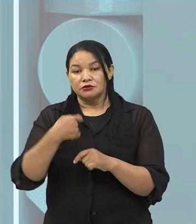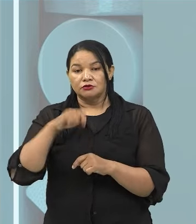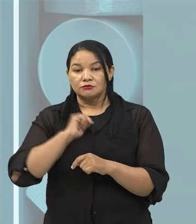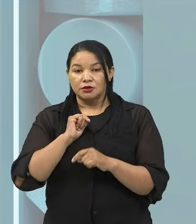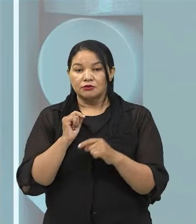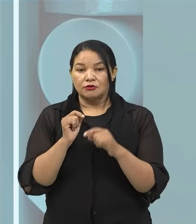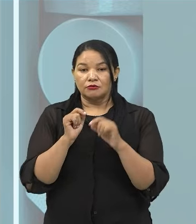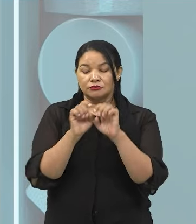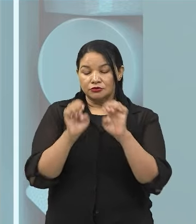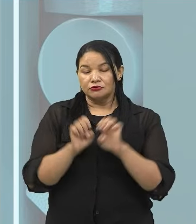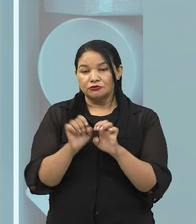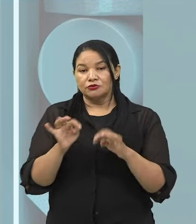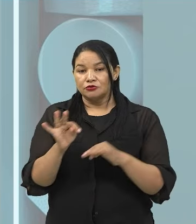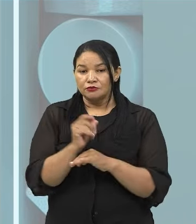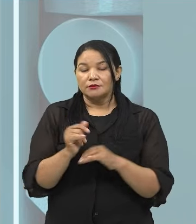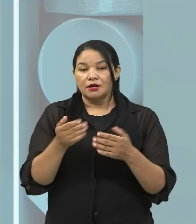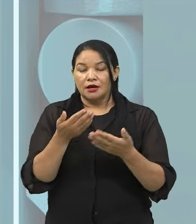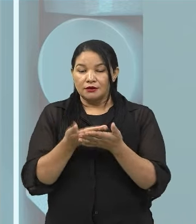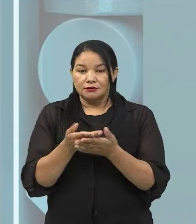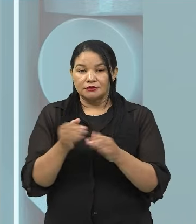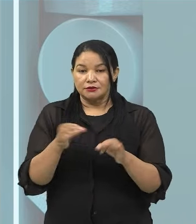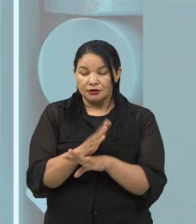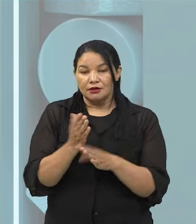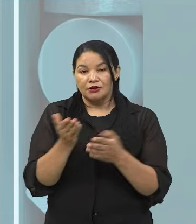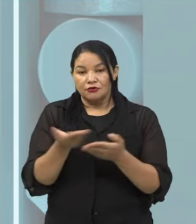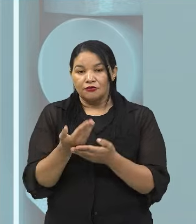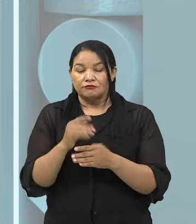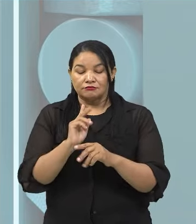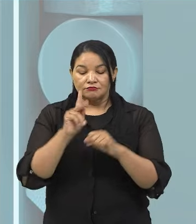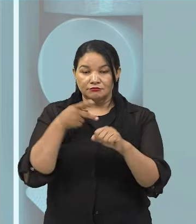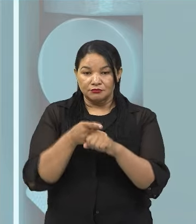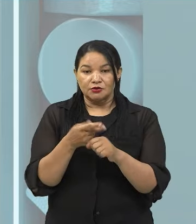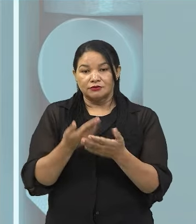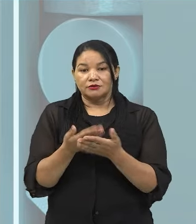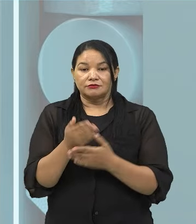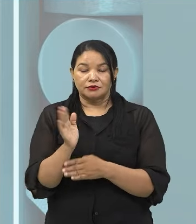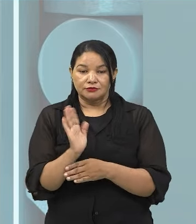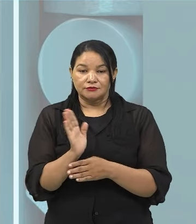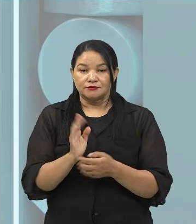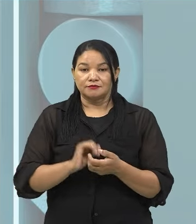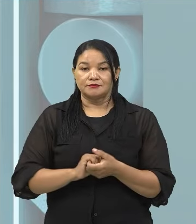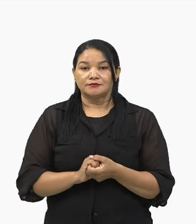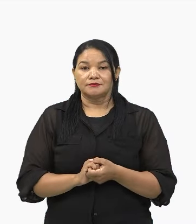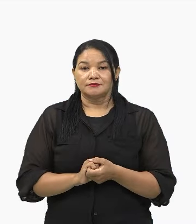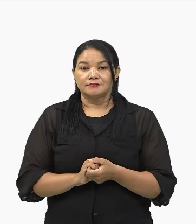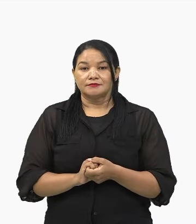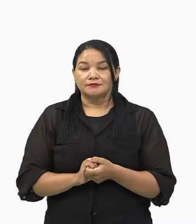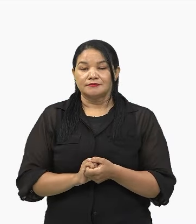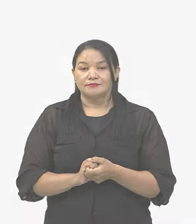espanhola. Nossa classe se acaba aqui e nos vemos em outro momento. Hasta luego!